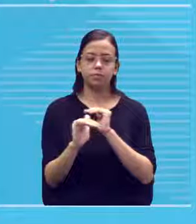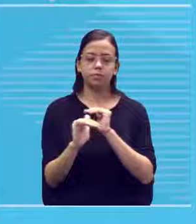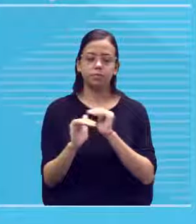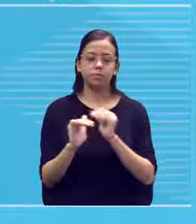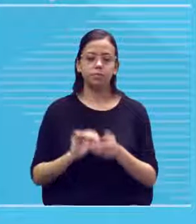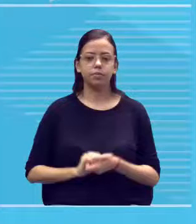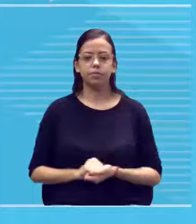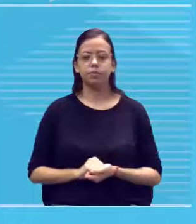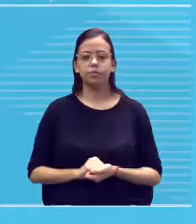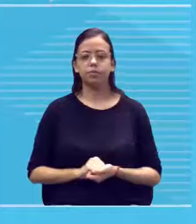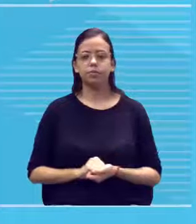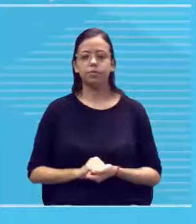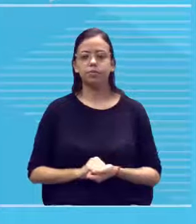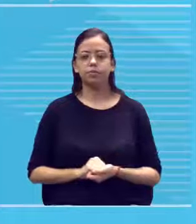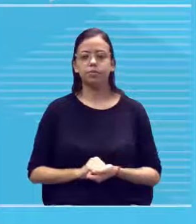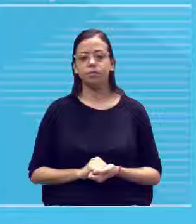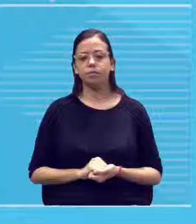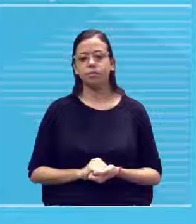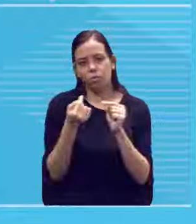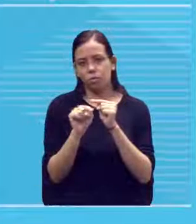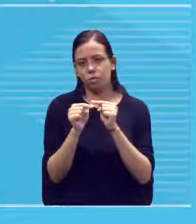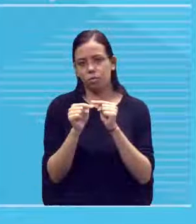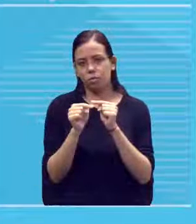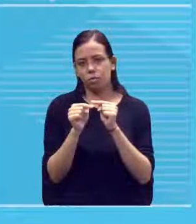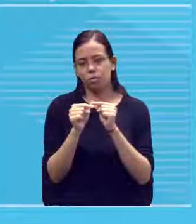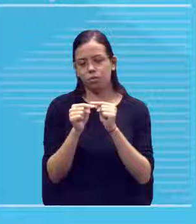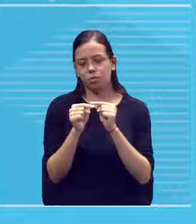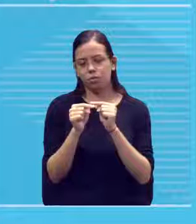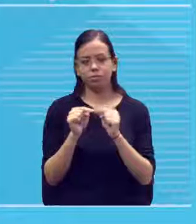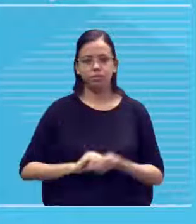a concessão não cabe aqui